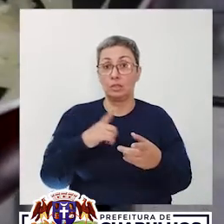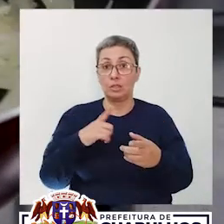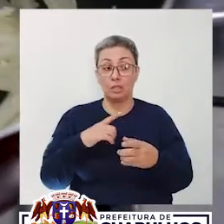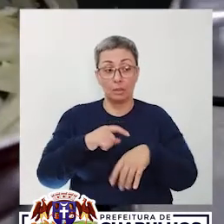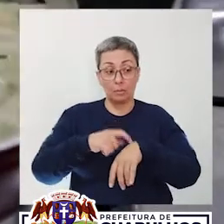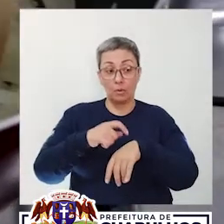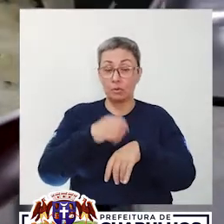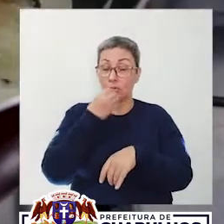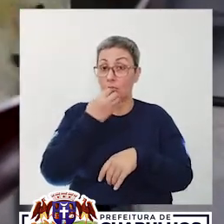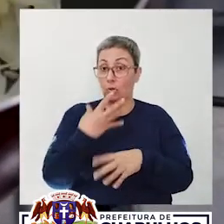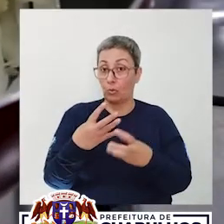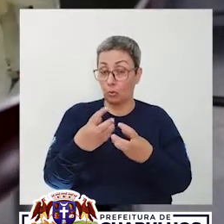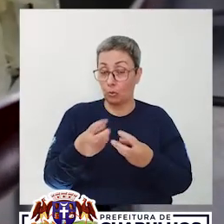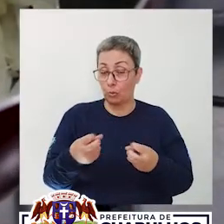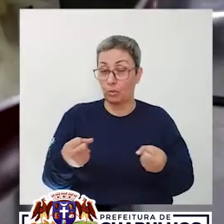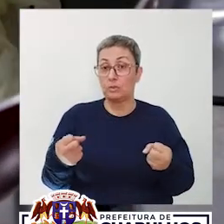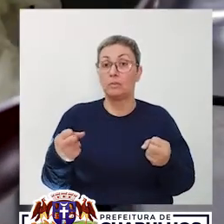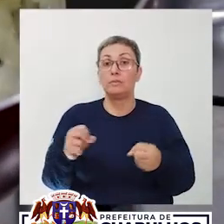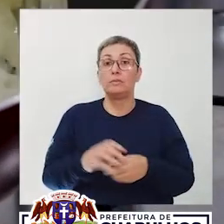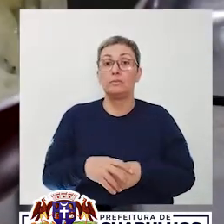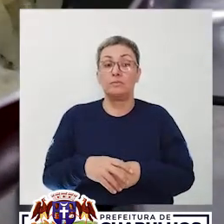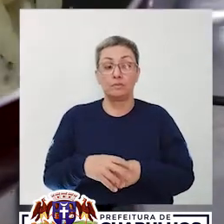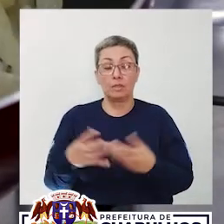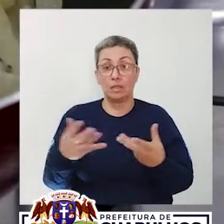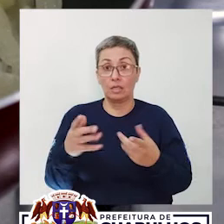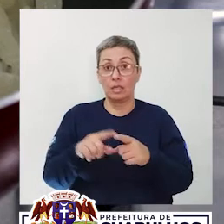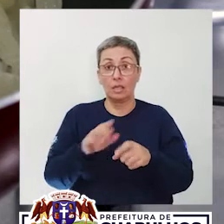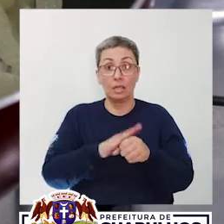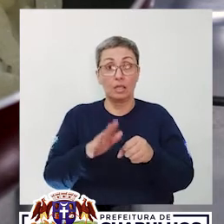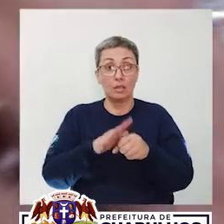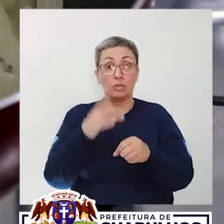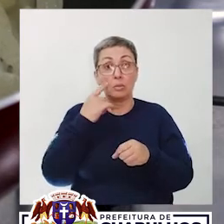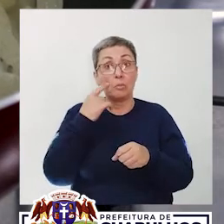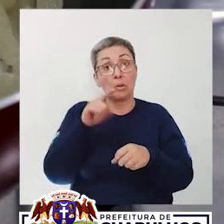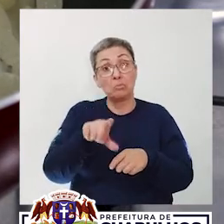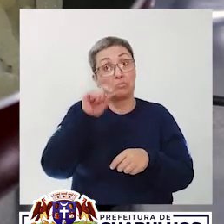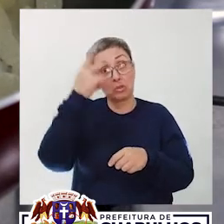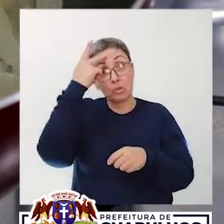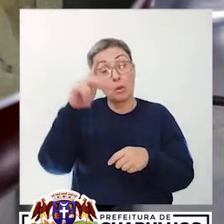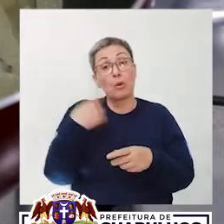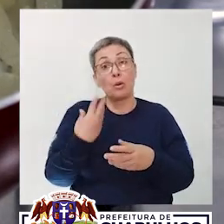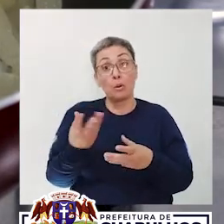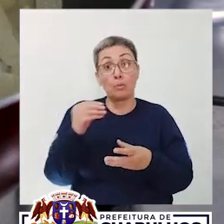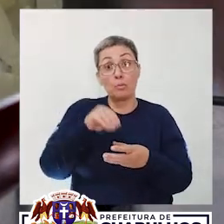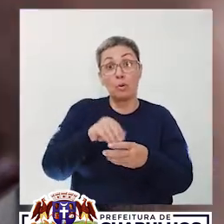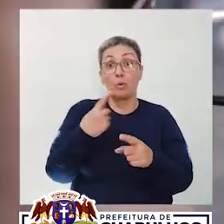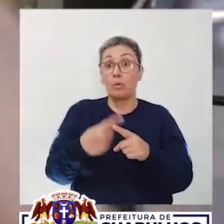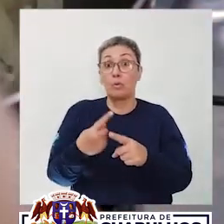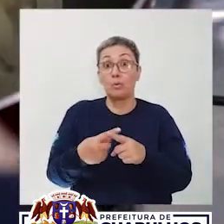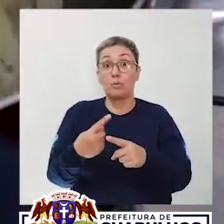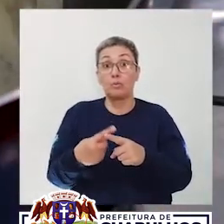Aqui agora já tá no ponto a cebola, ela já murchou. Essa cebola é opcional. Eu